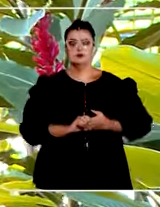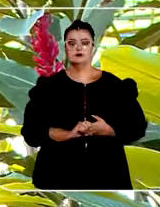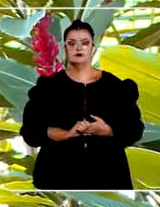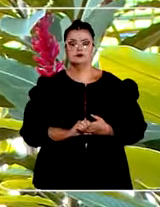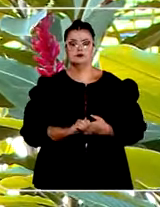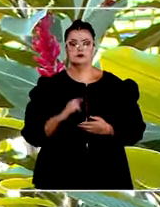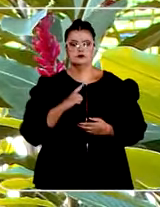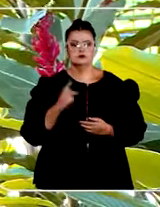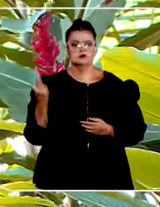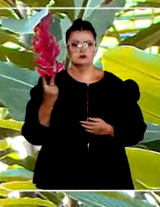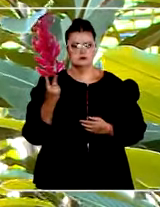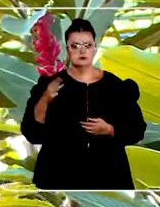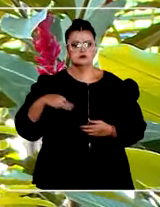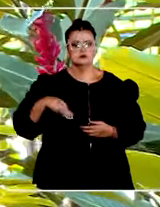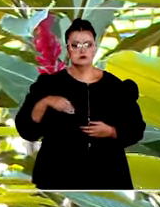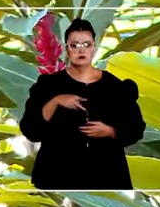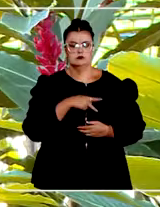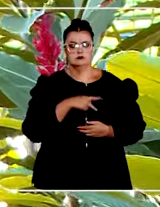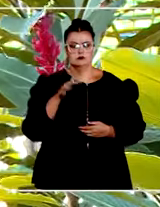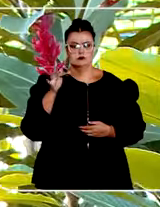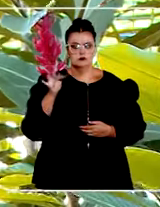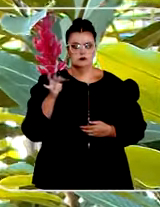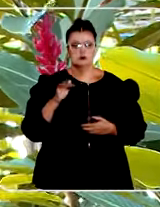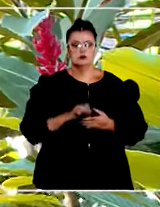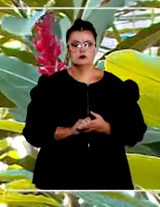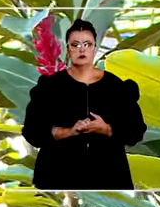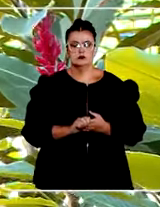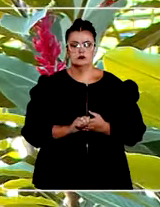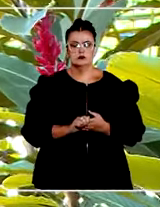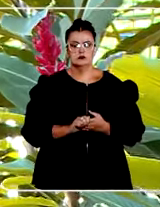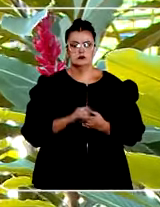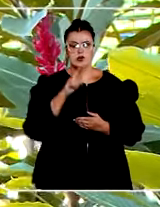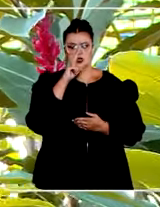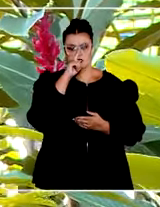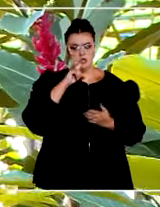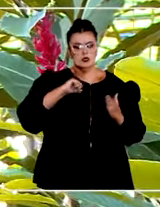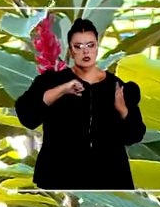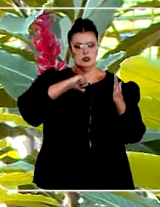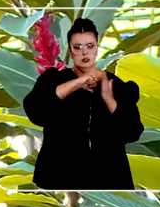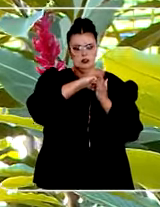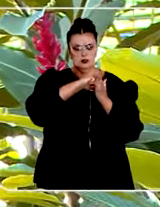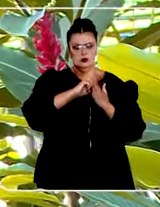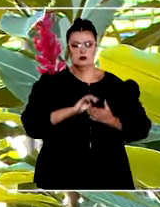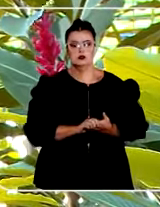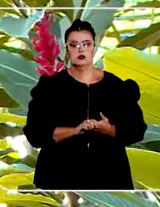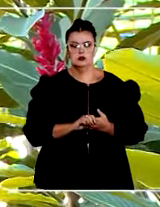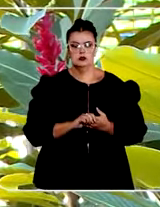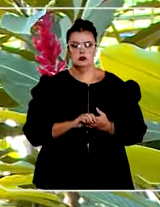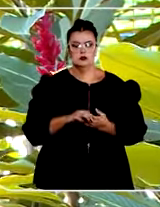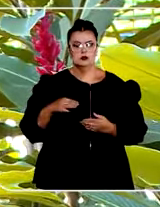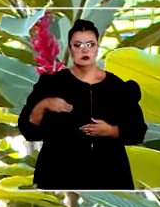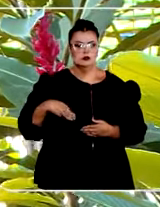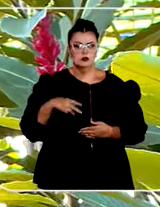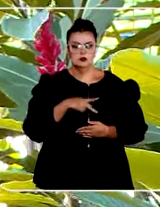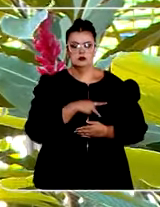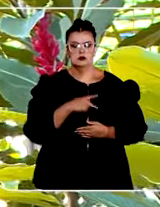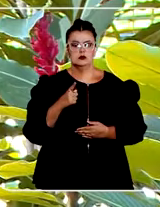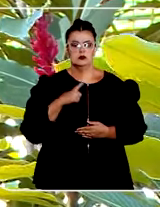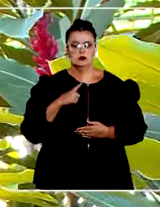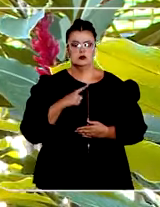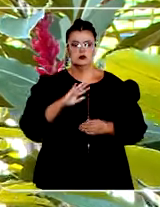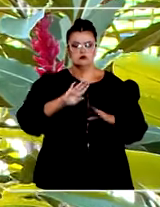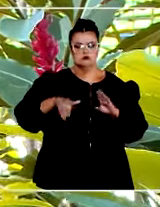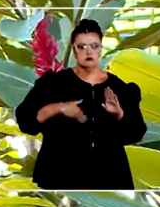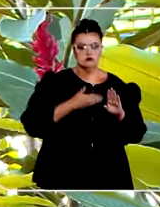Santos apontados pelo MPF como líderes do esquema criminoso Ministério Público Federal alegou que houve fraude na